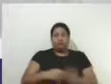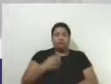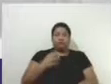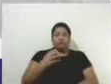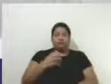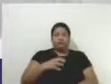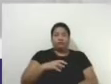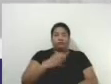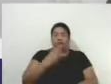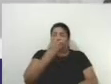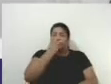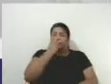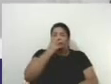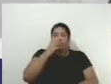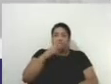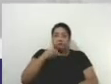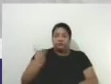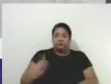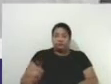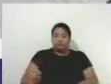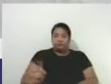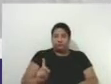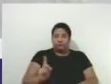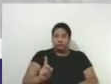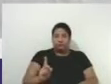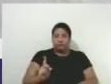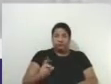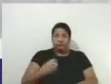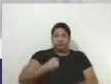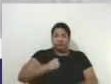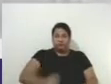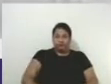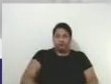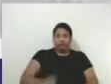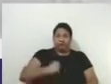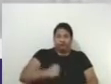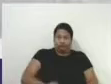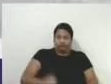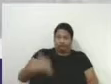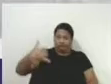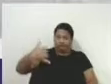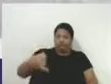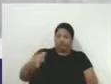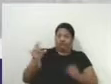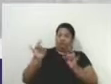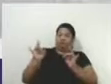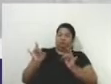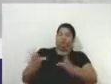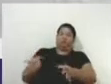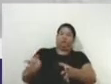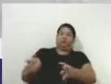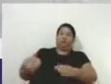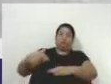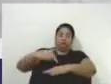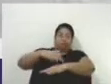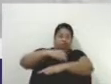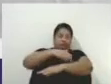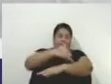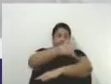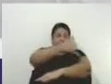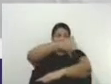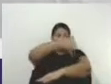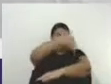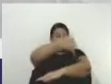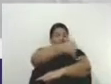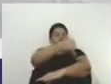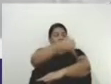cachorrinho ou o cachorrão faz o seu cocô, as fezes ficam ali na calçada, muitas vezes elas ficam